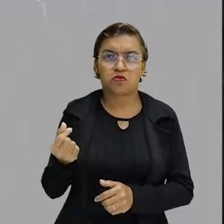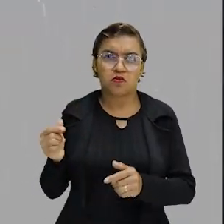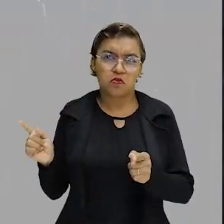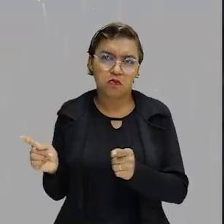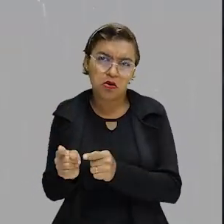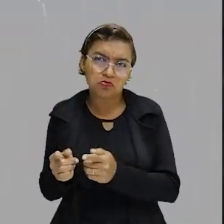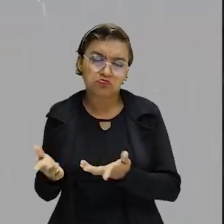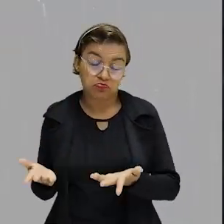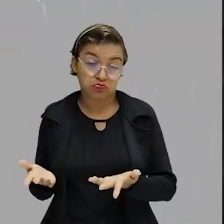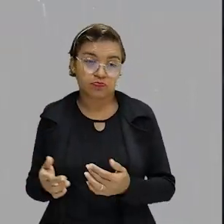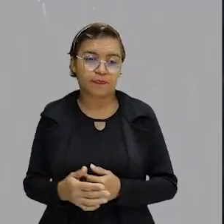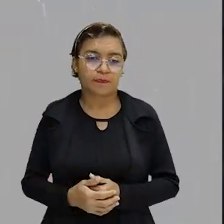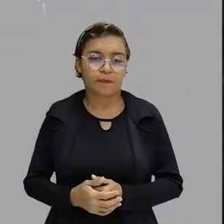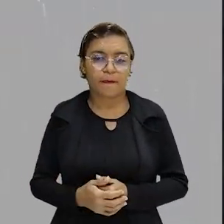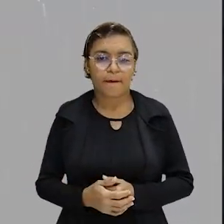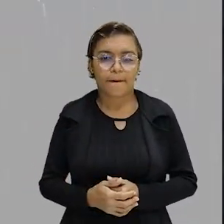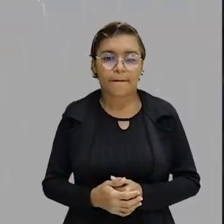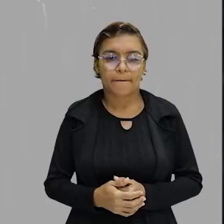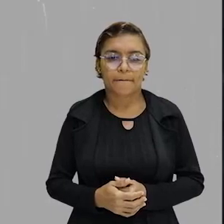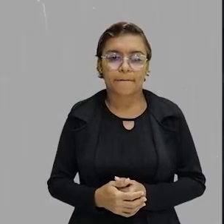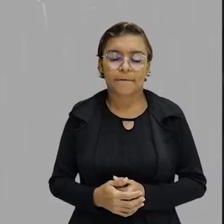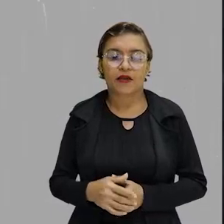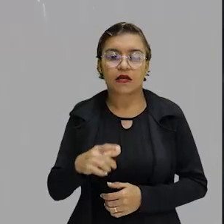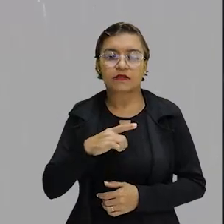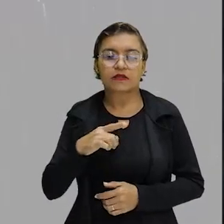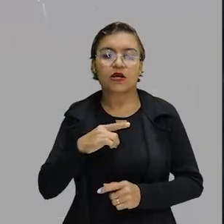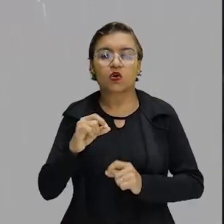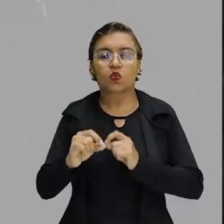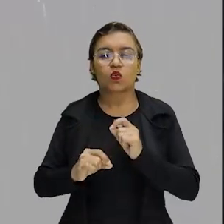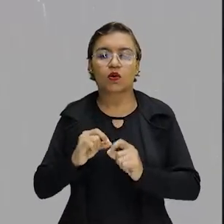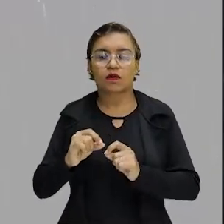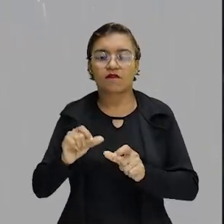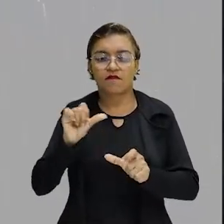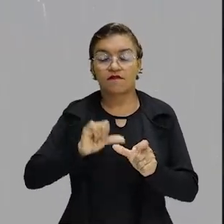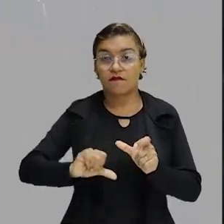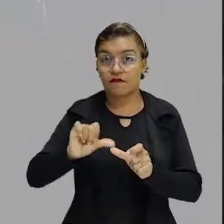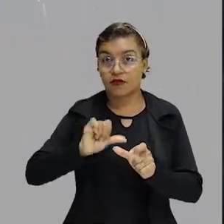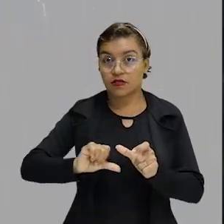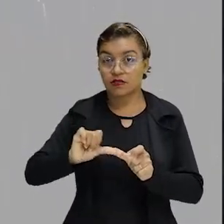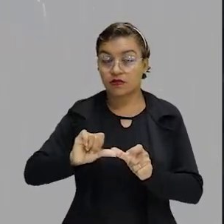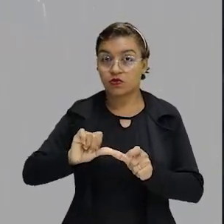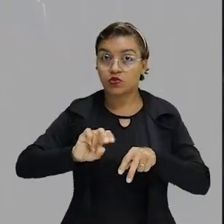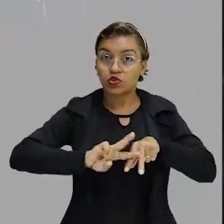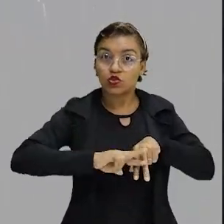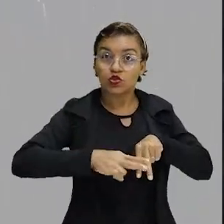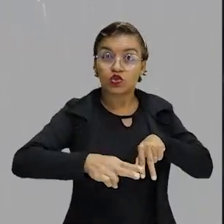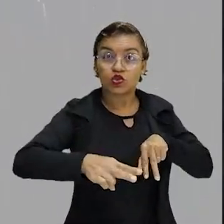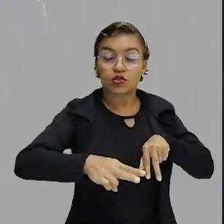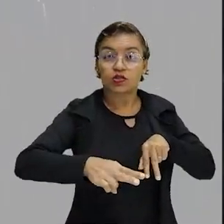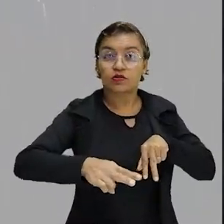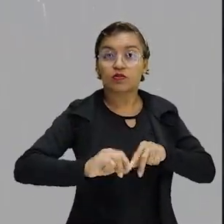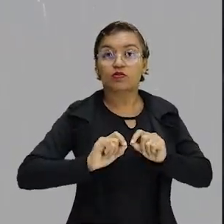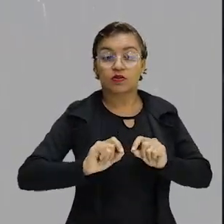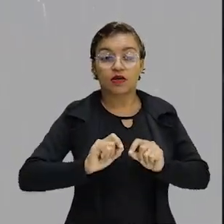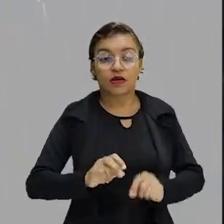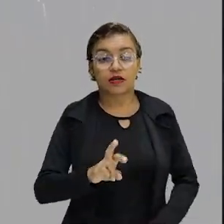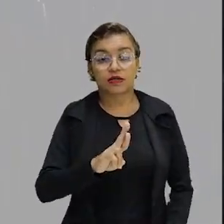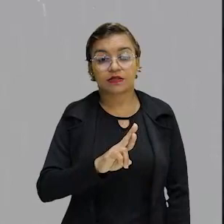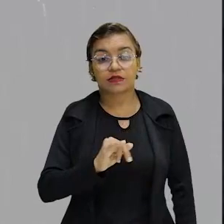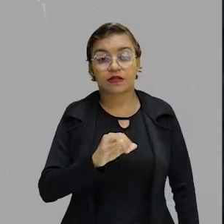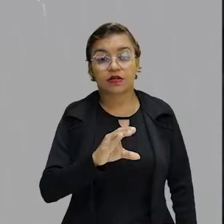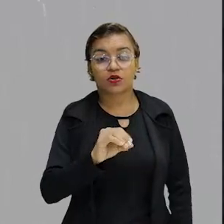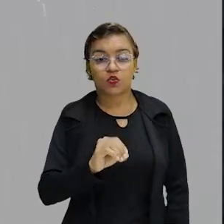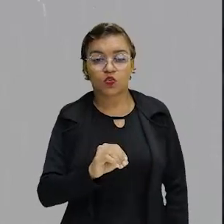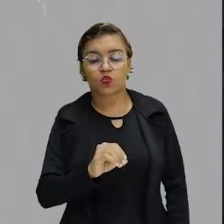texto verbal possui flexão de gênero? Qual a palavra? Seria a palavra rico,